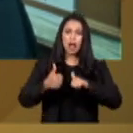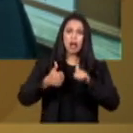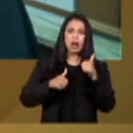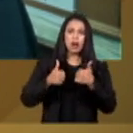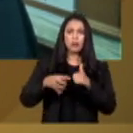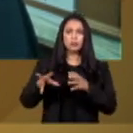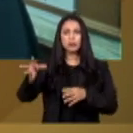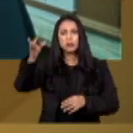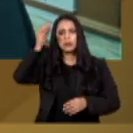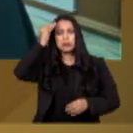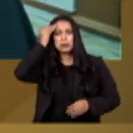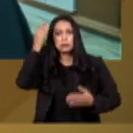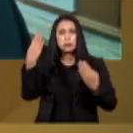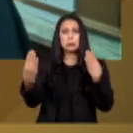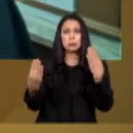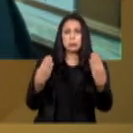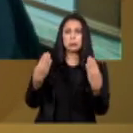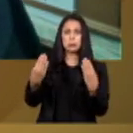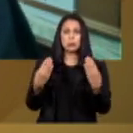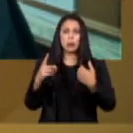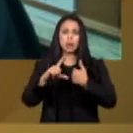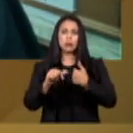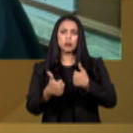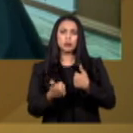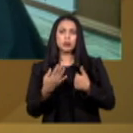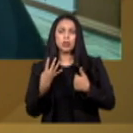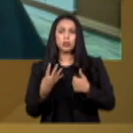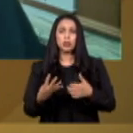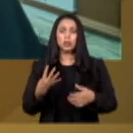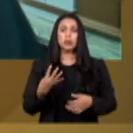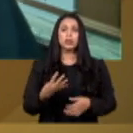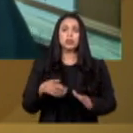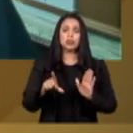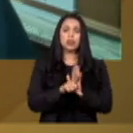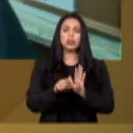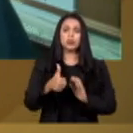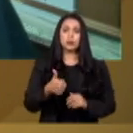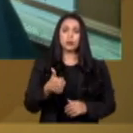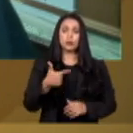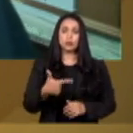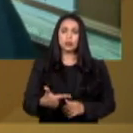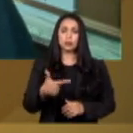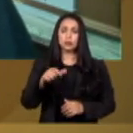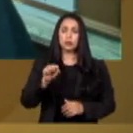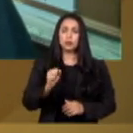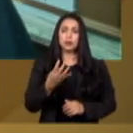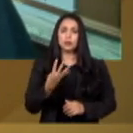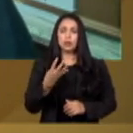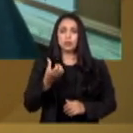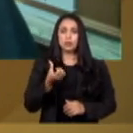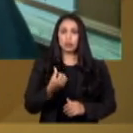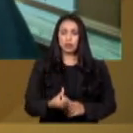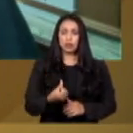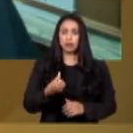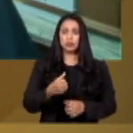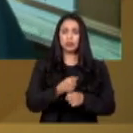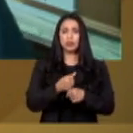analogia buscando aplicação do artigo 14 da lei 12546/2011